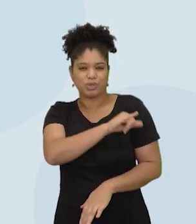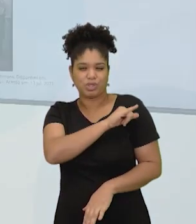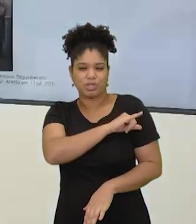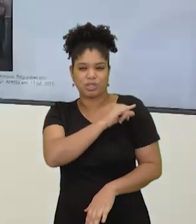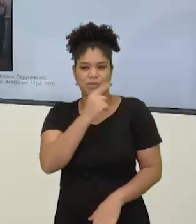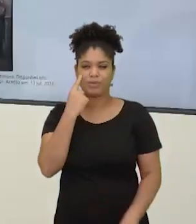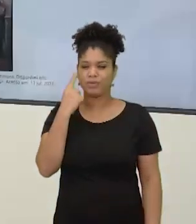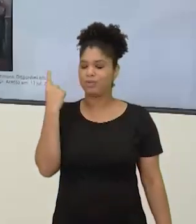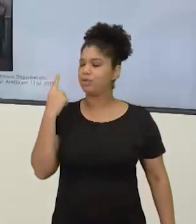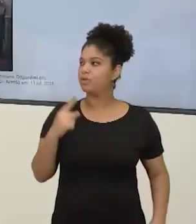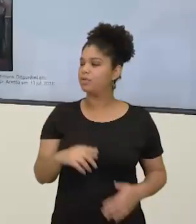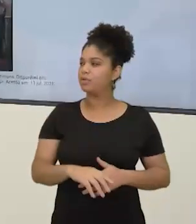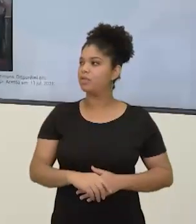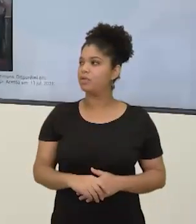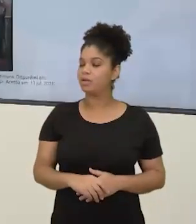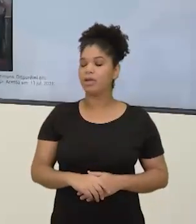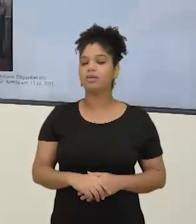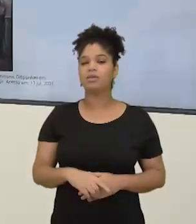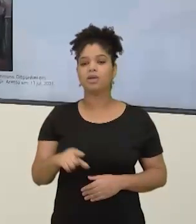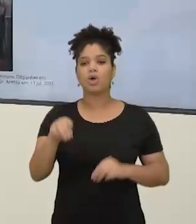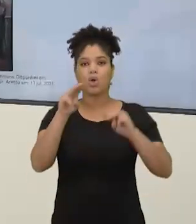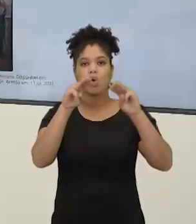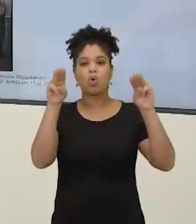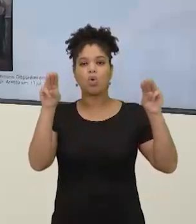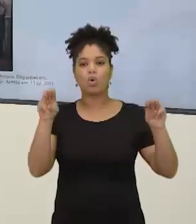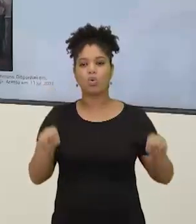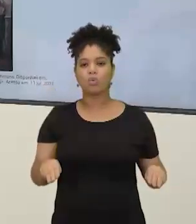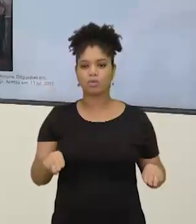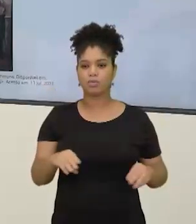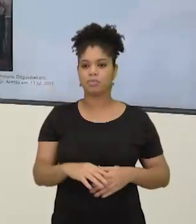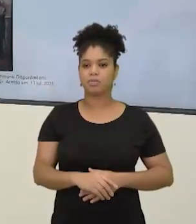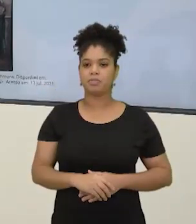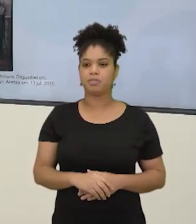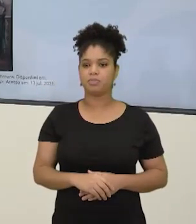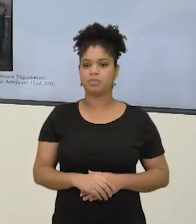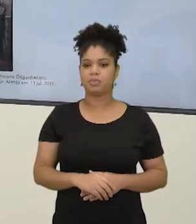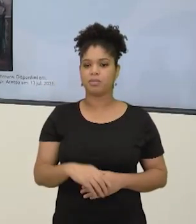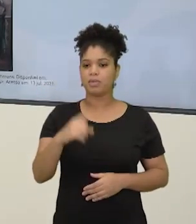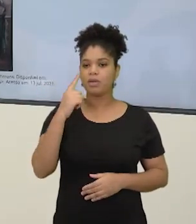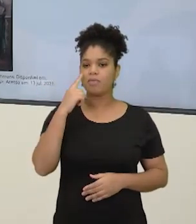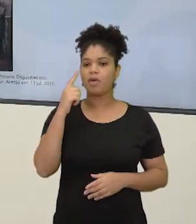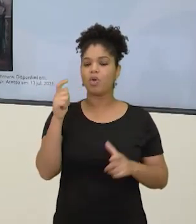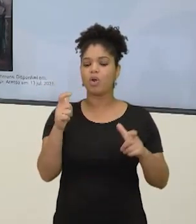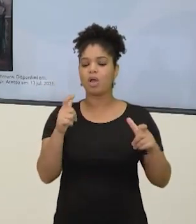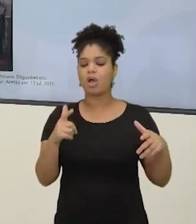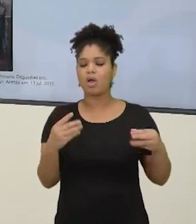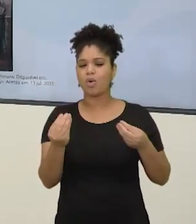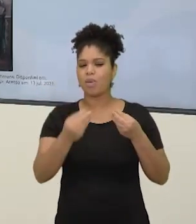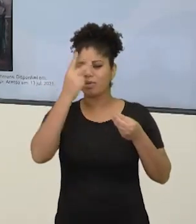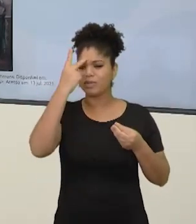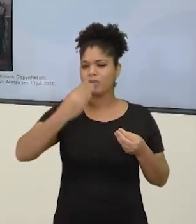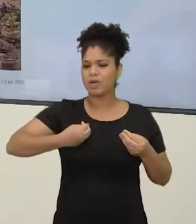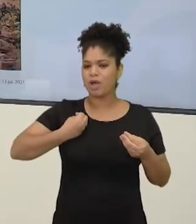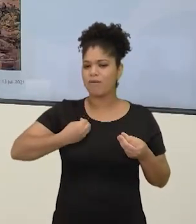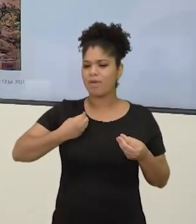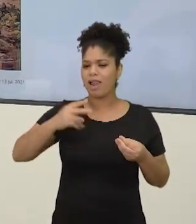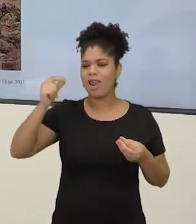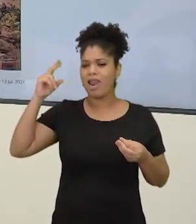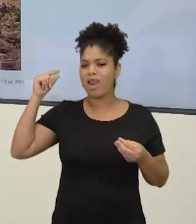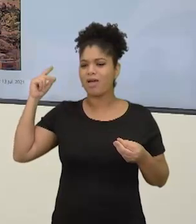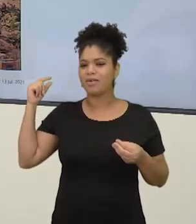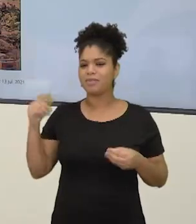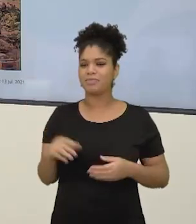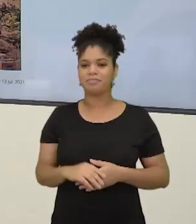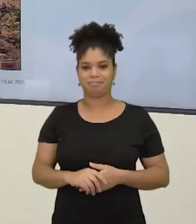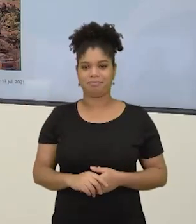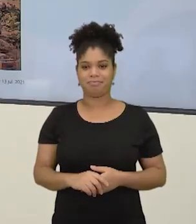aqui, Museu Nacional, certo? Como é que a vida na corte, né? A gente pensar como é que as pessoas viviam naquele período histórico. Mas, olha